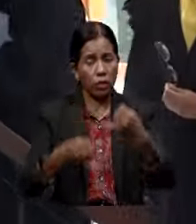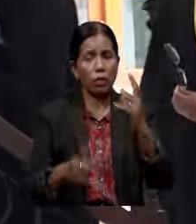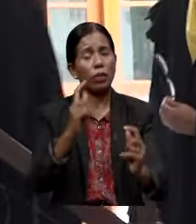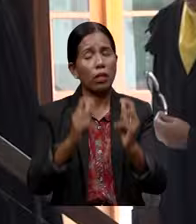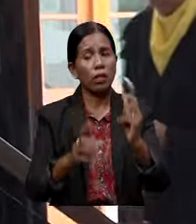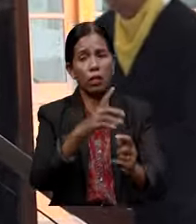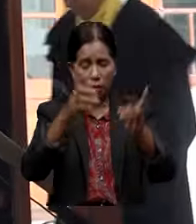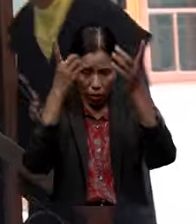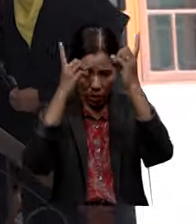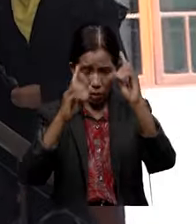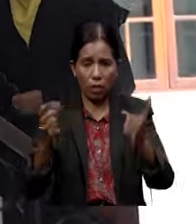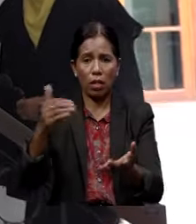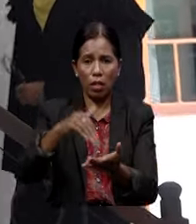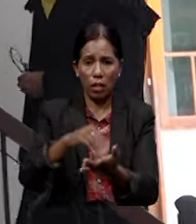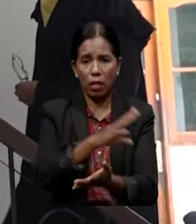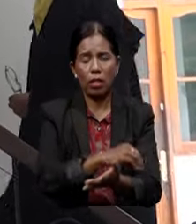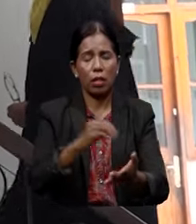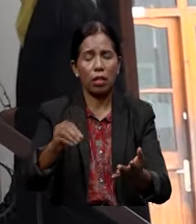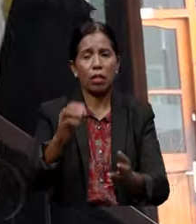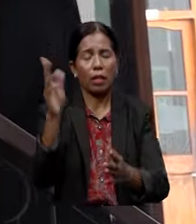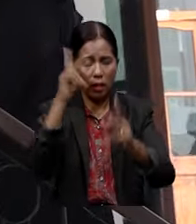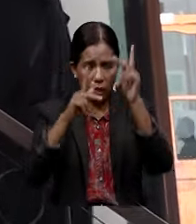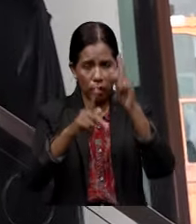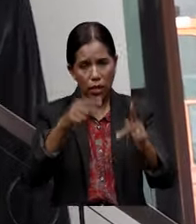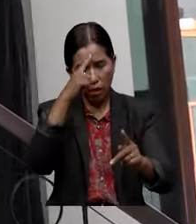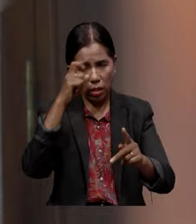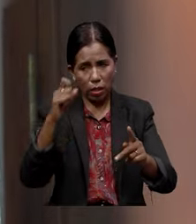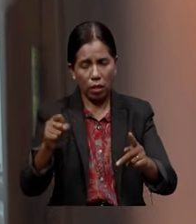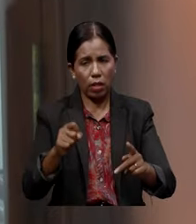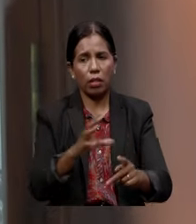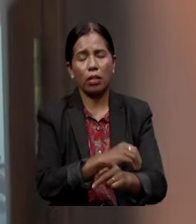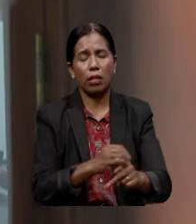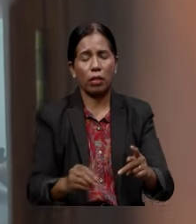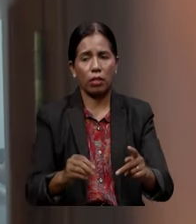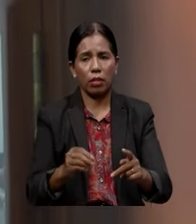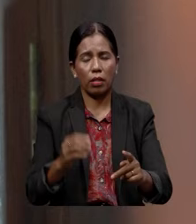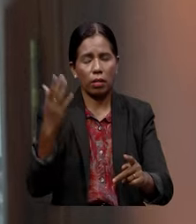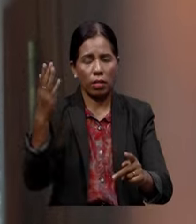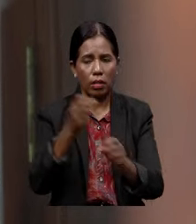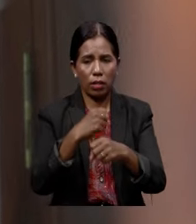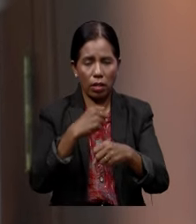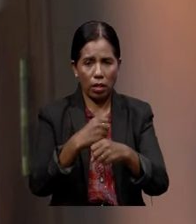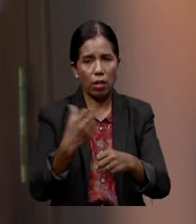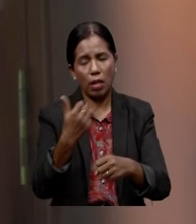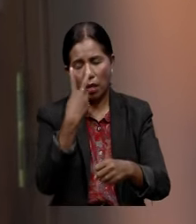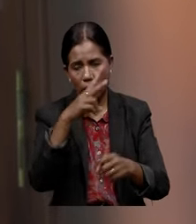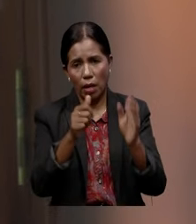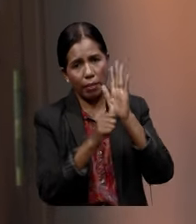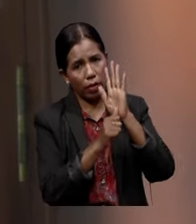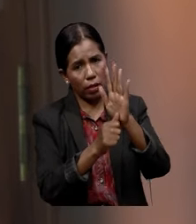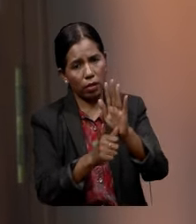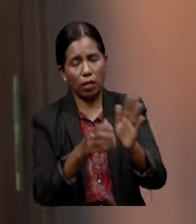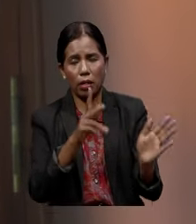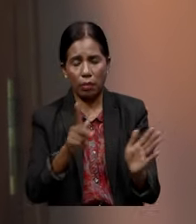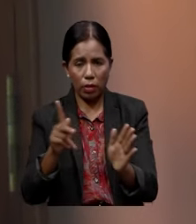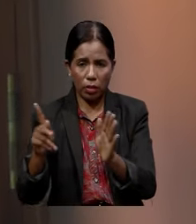halo rejulgamento para caso fugitivo Arnolfo Teves, também considera nulidade e a produção prova Sirané bem apresenta e a